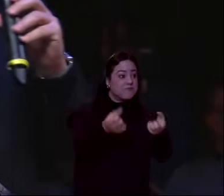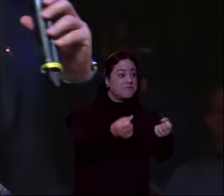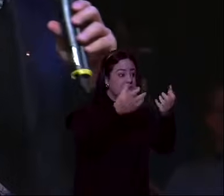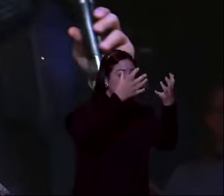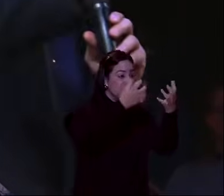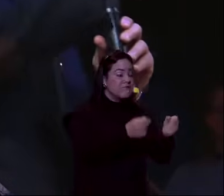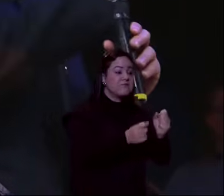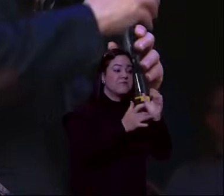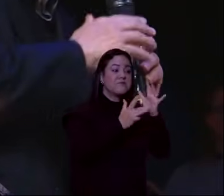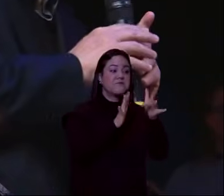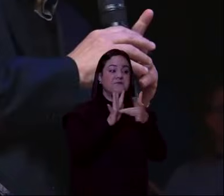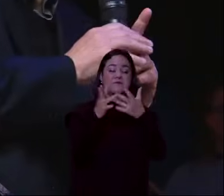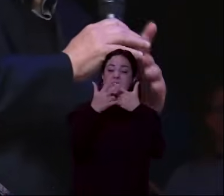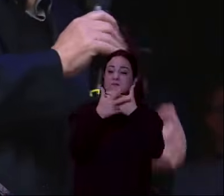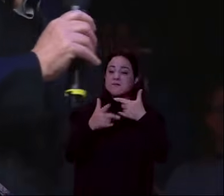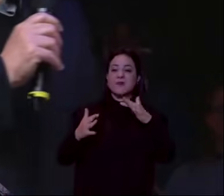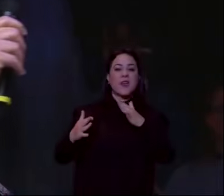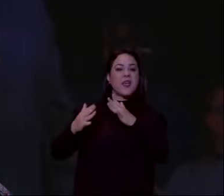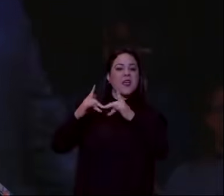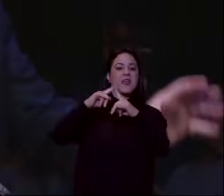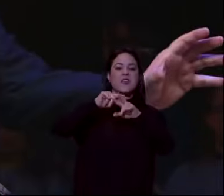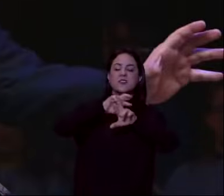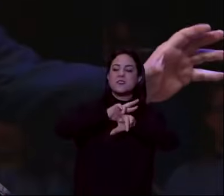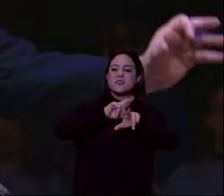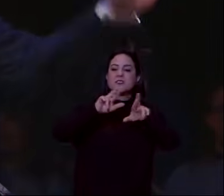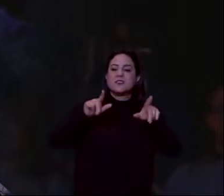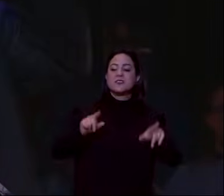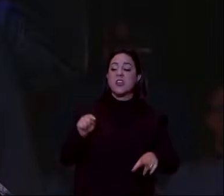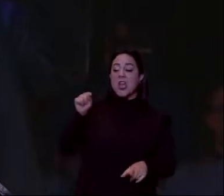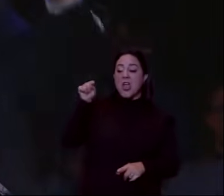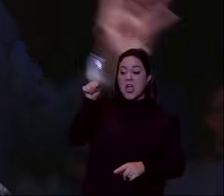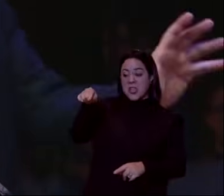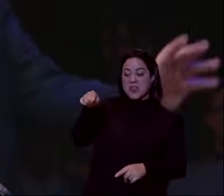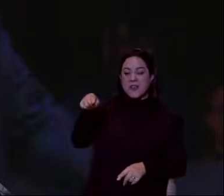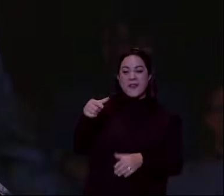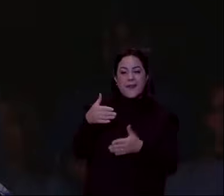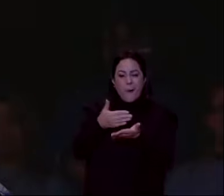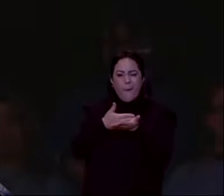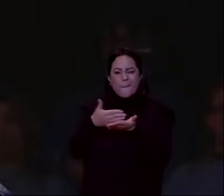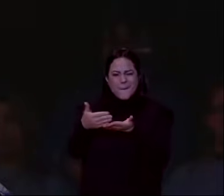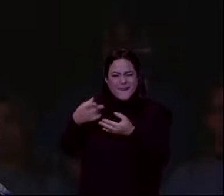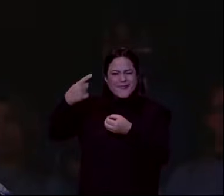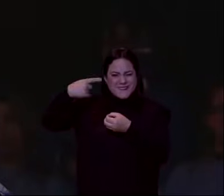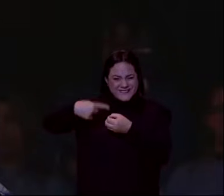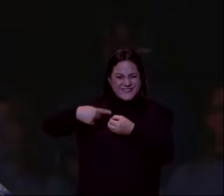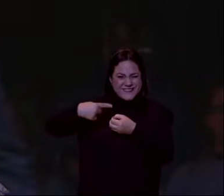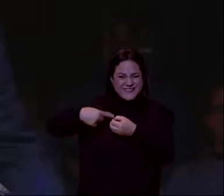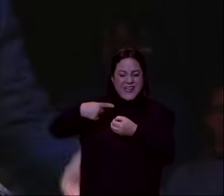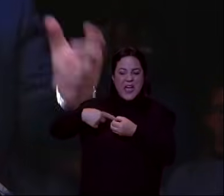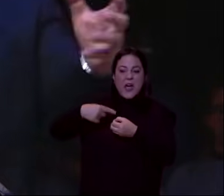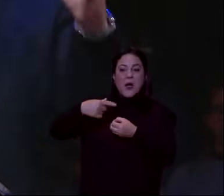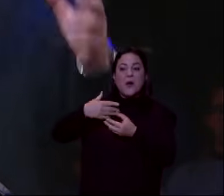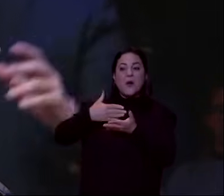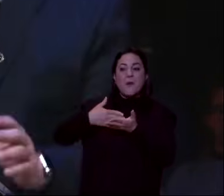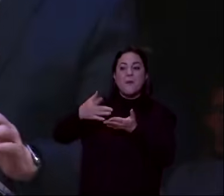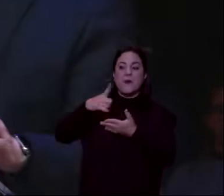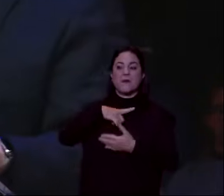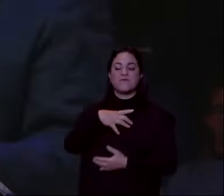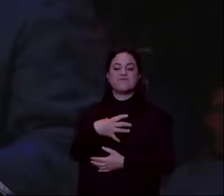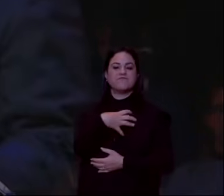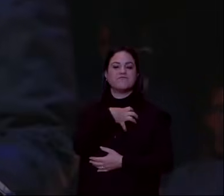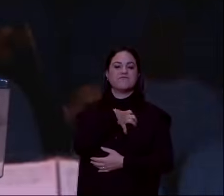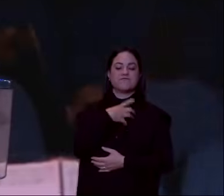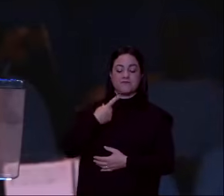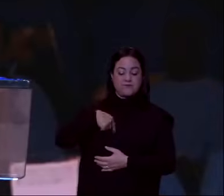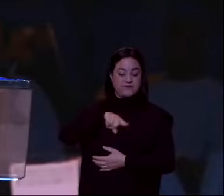de várias igrejas diferentes. E como essa igreja fica bem na porta da cidade, começou a vir um sentimento